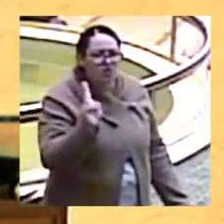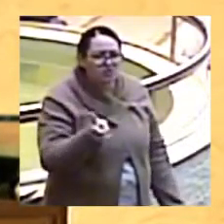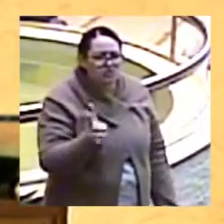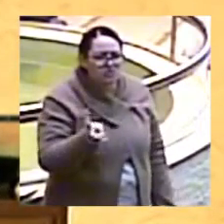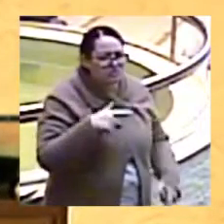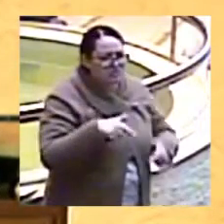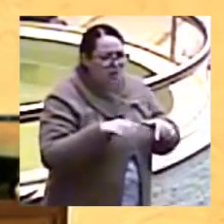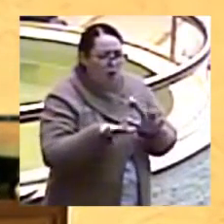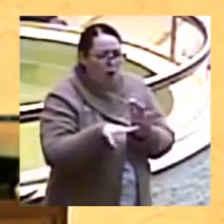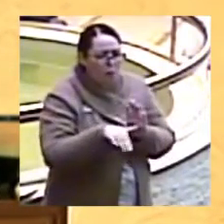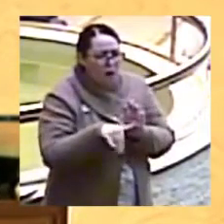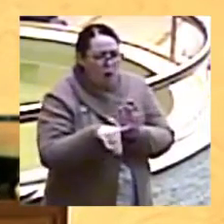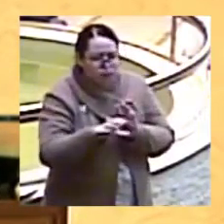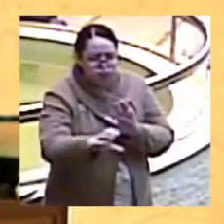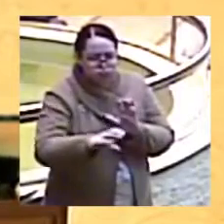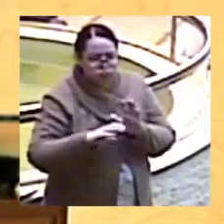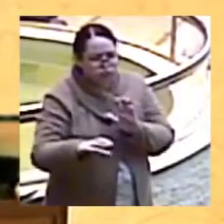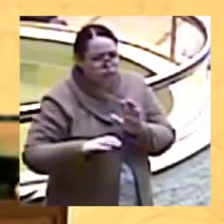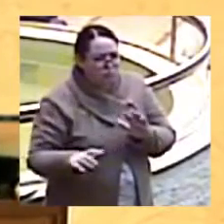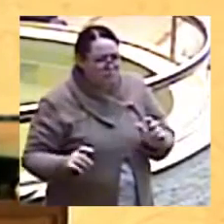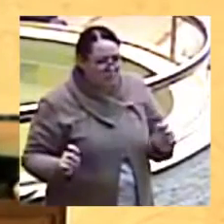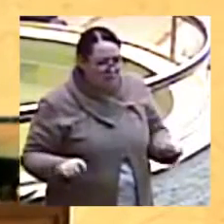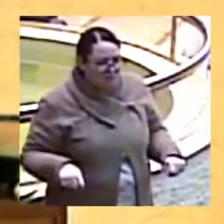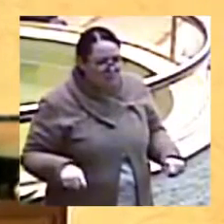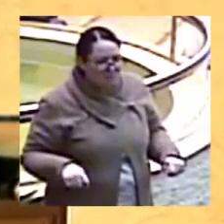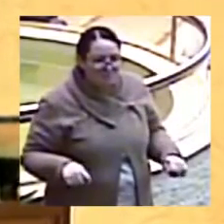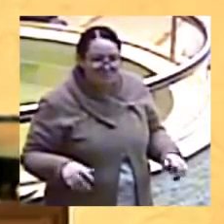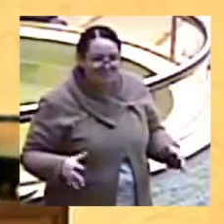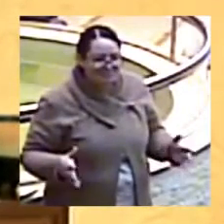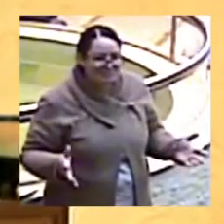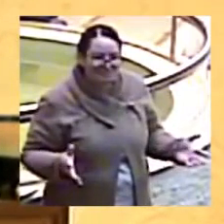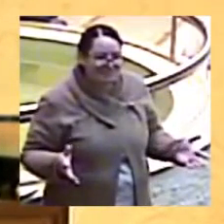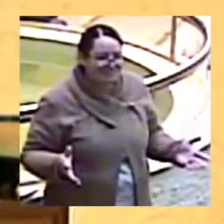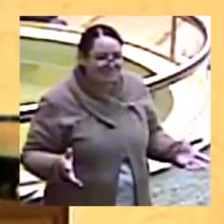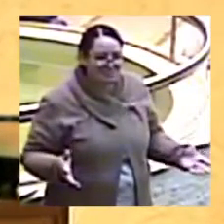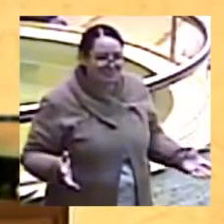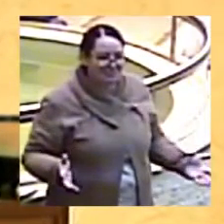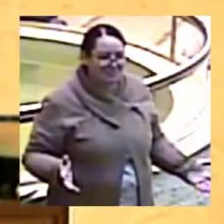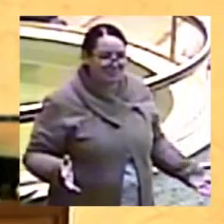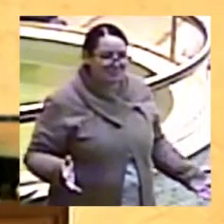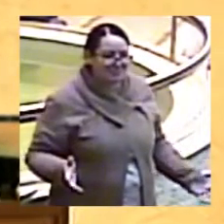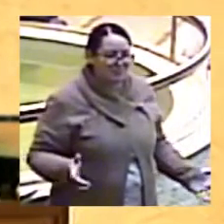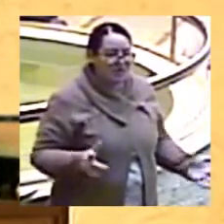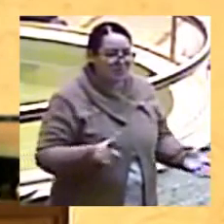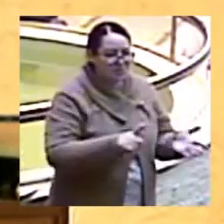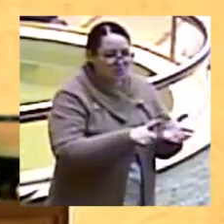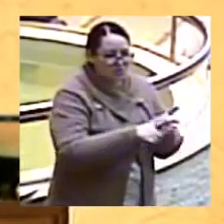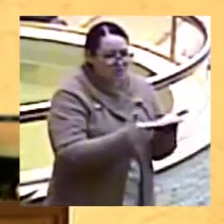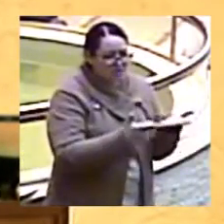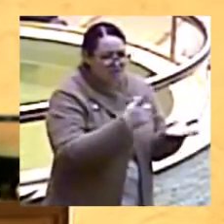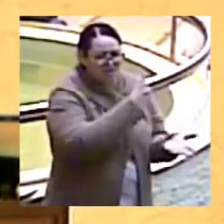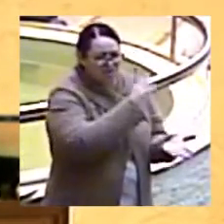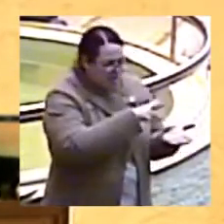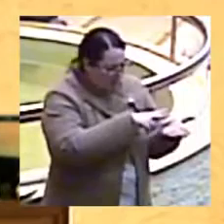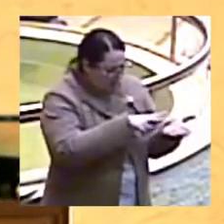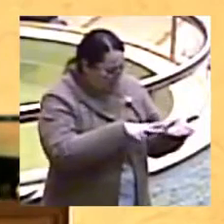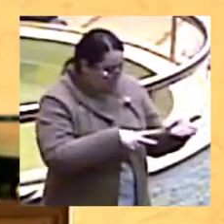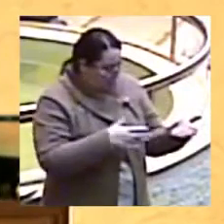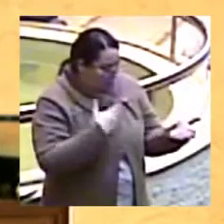classes mais desacreditadas da nossa sociedade. E eu fiquei assustado quando eu li.